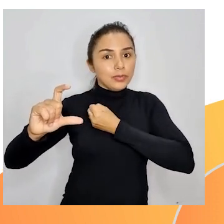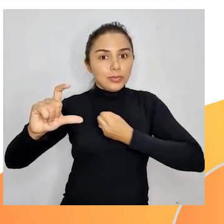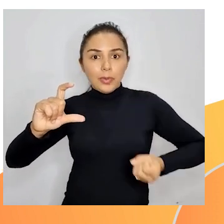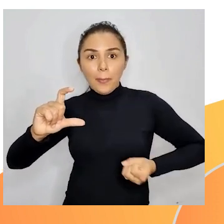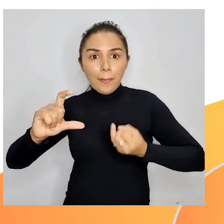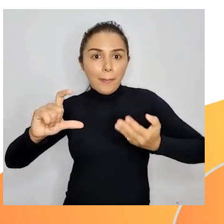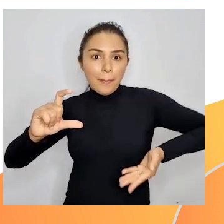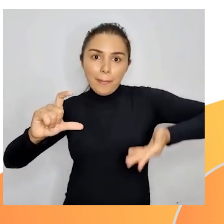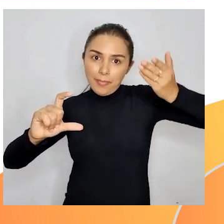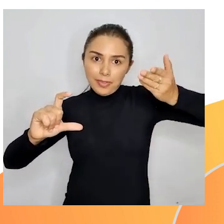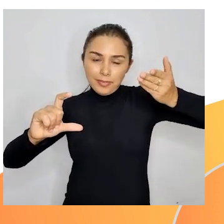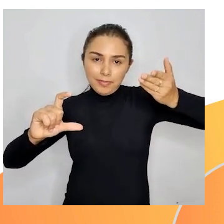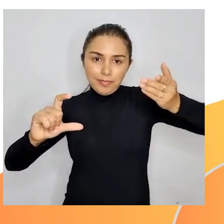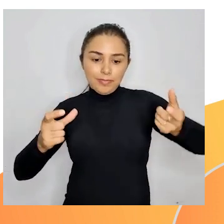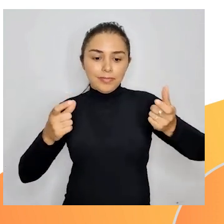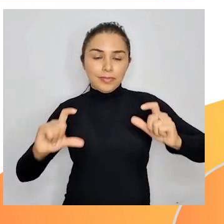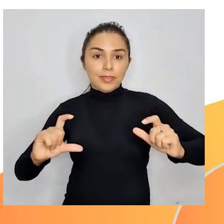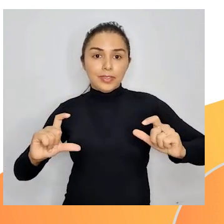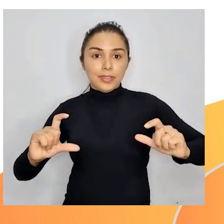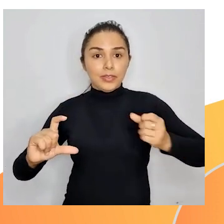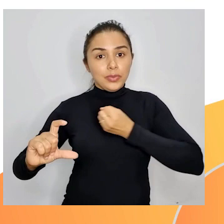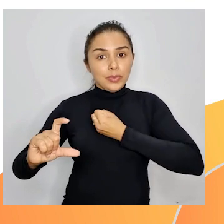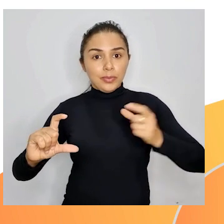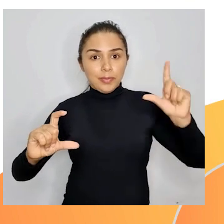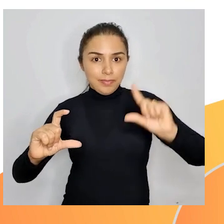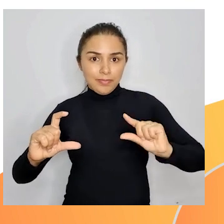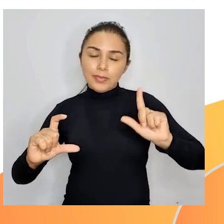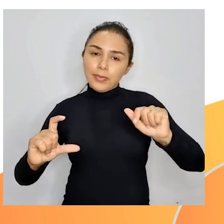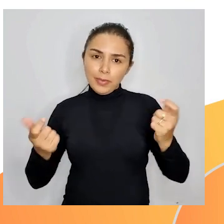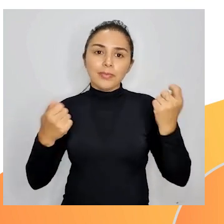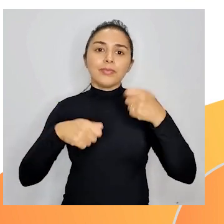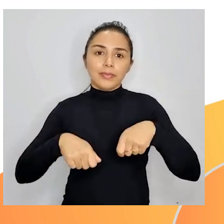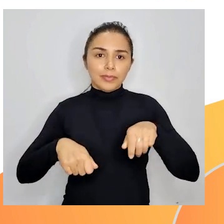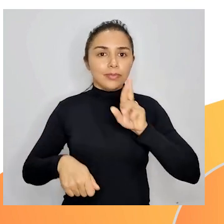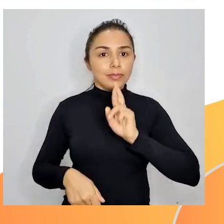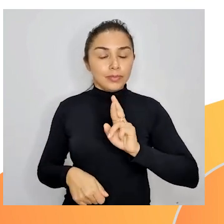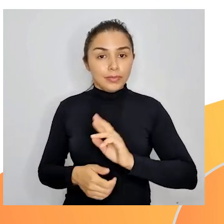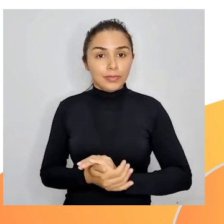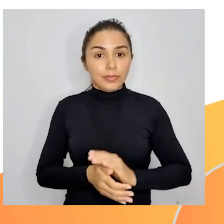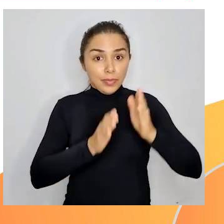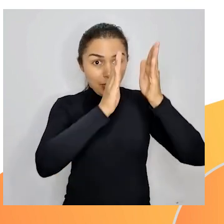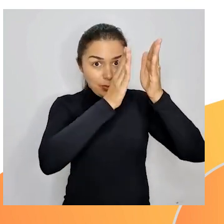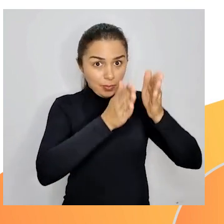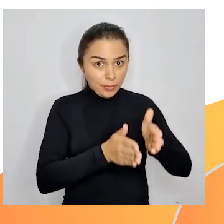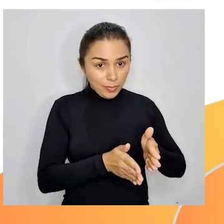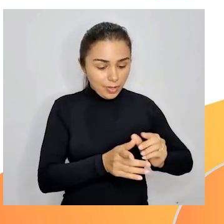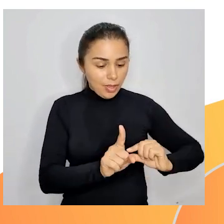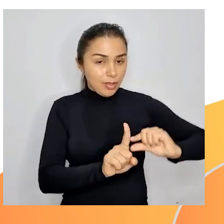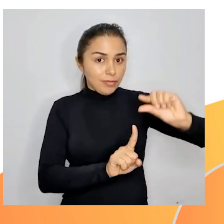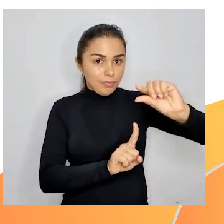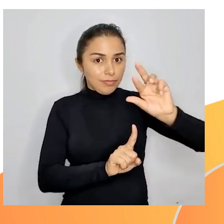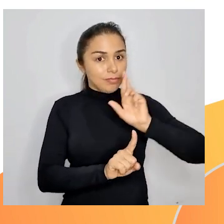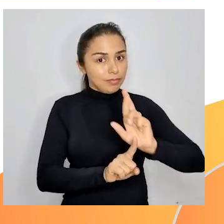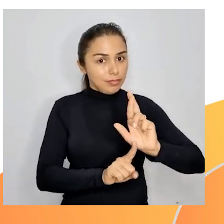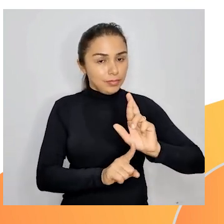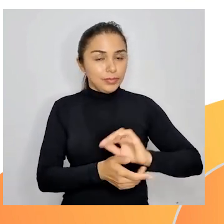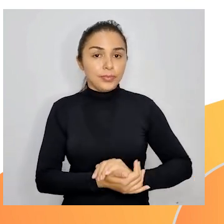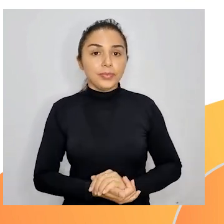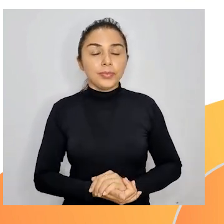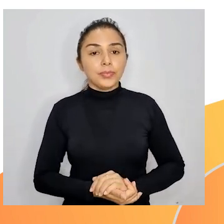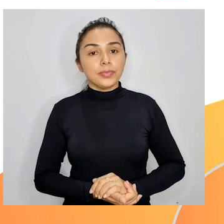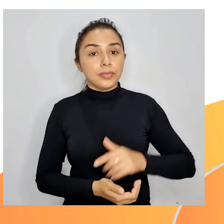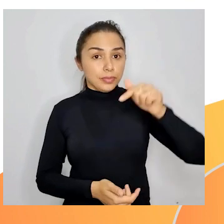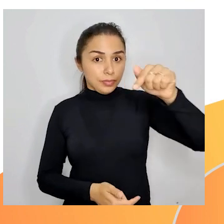ser resolvida. Nós vamos lá começar unidade com unidade novamente, né? Então, eu tenho 7